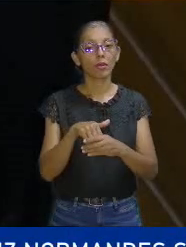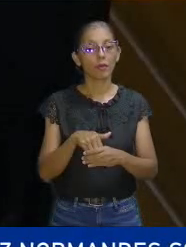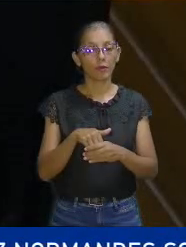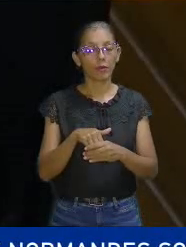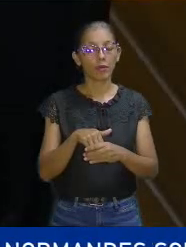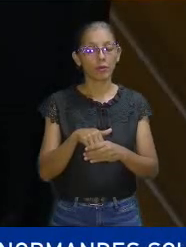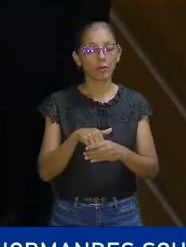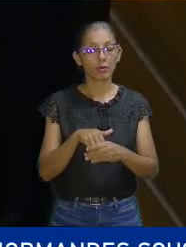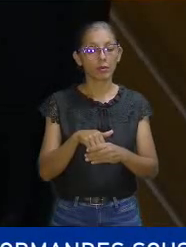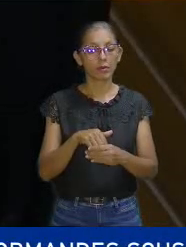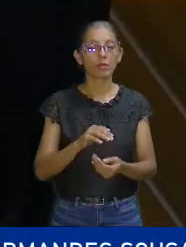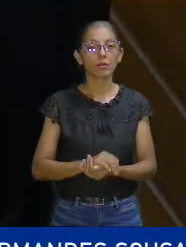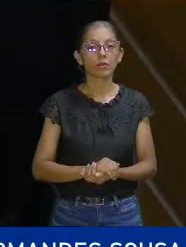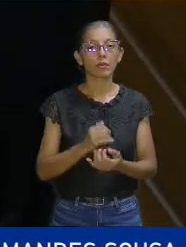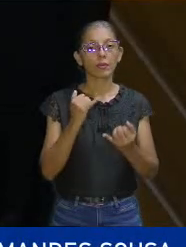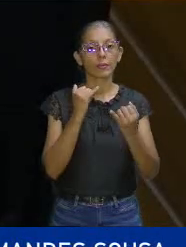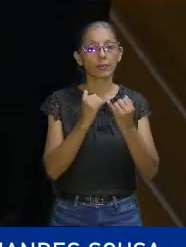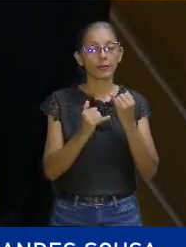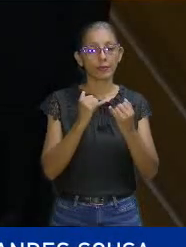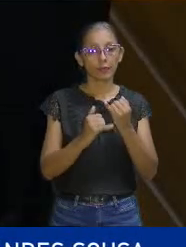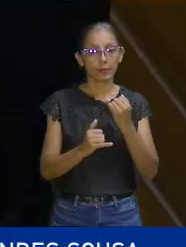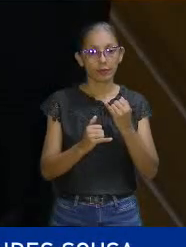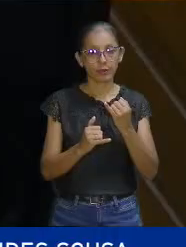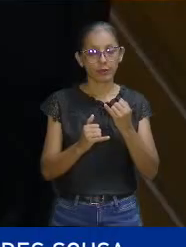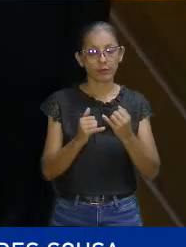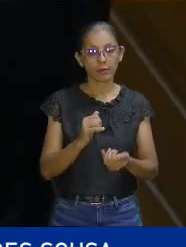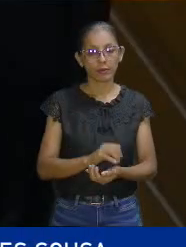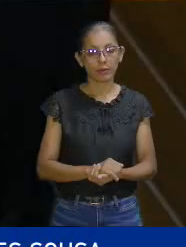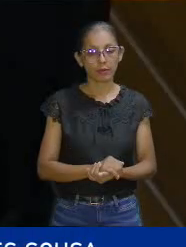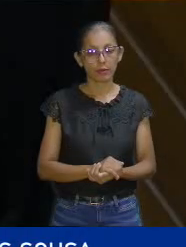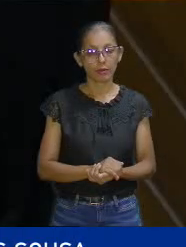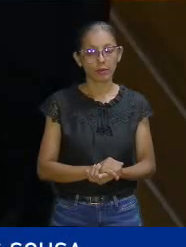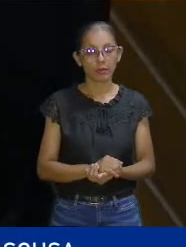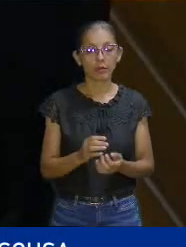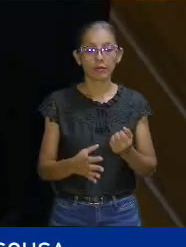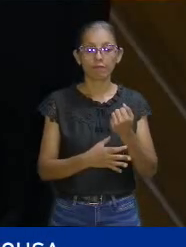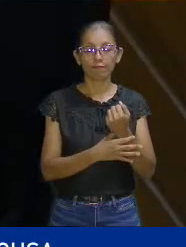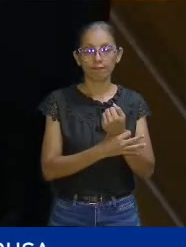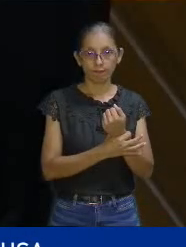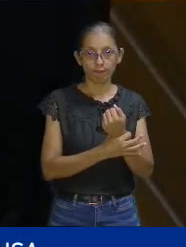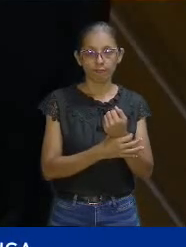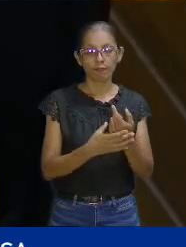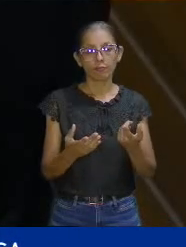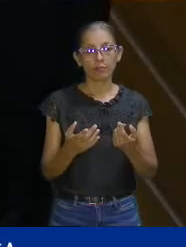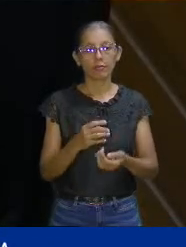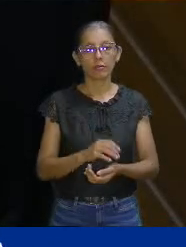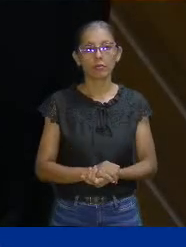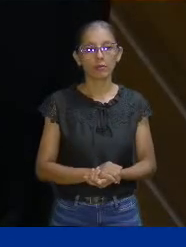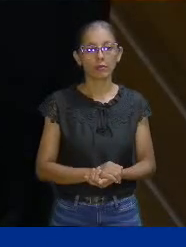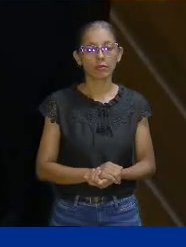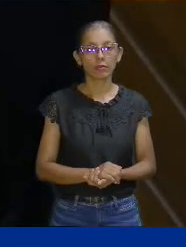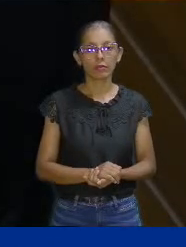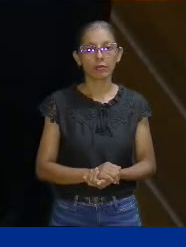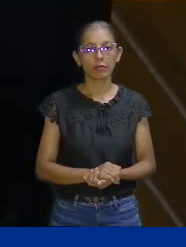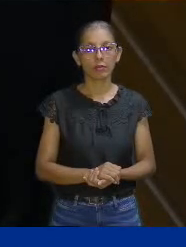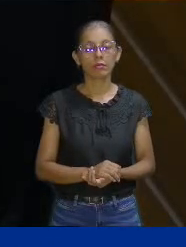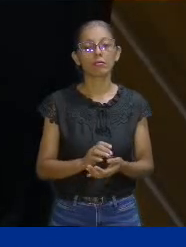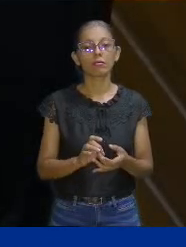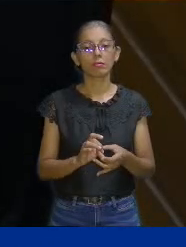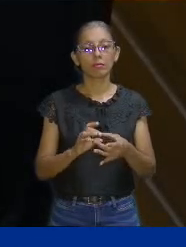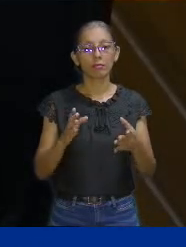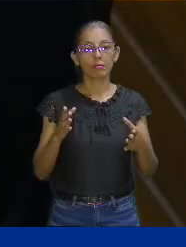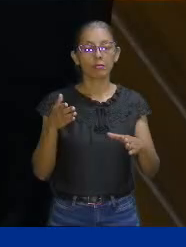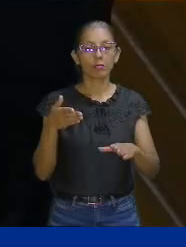deferimento parcial da segurança nos seguintes termos: deferindo o pedido, de acesso